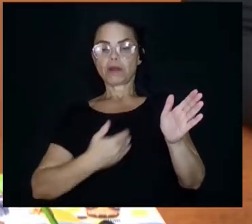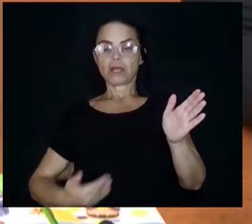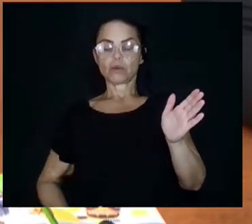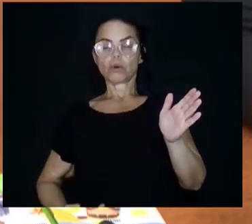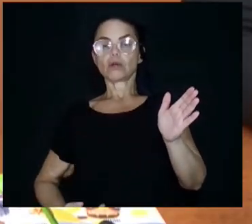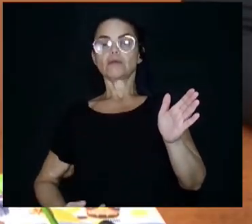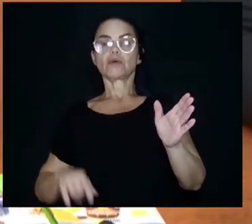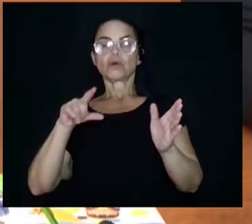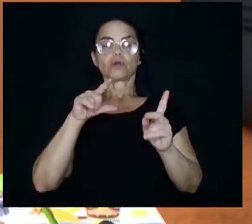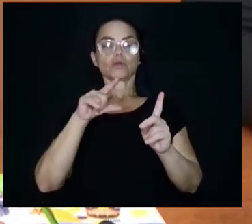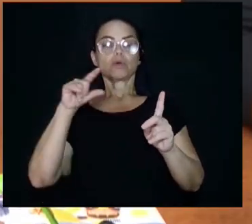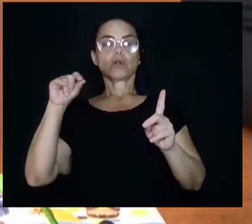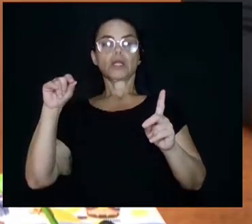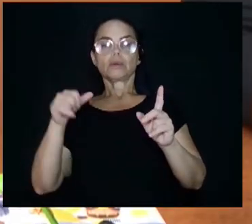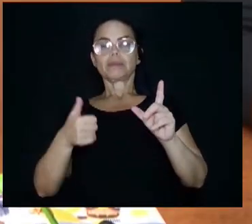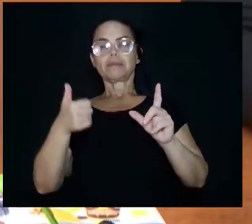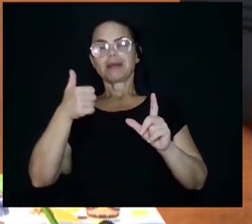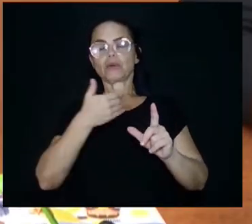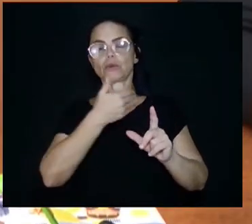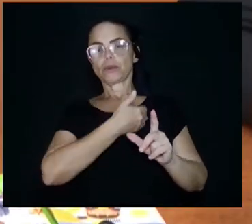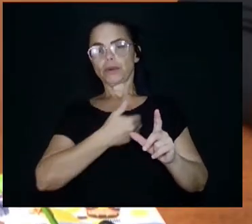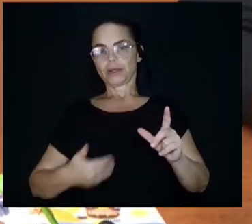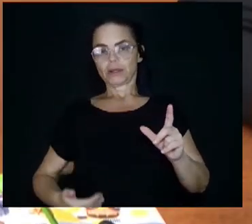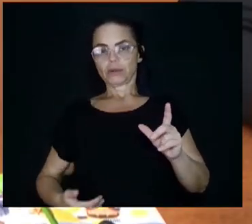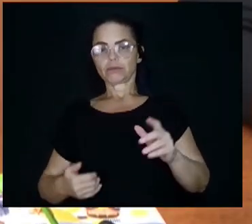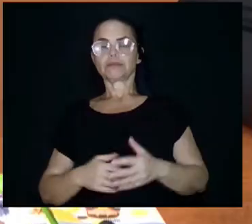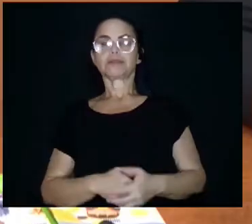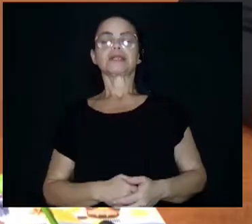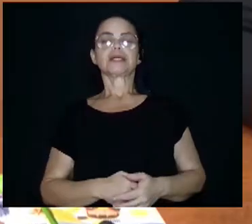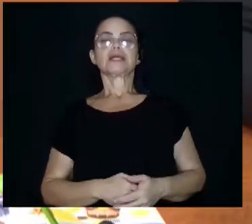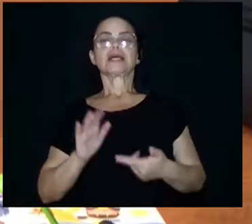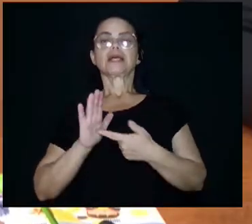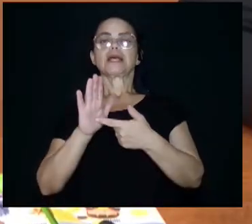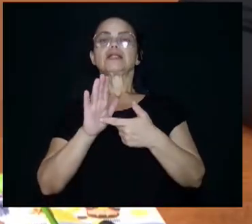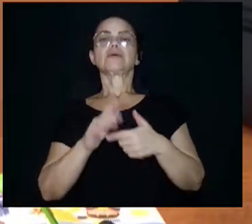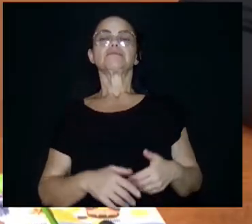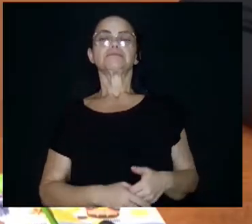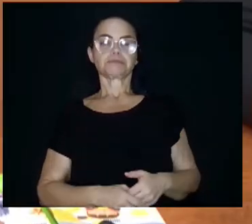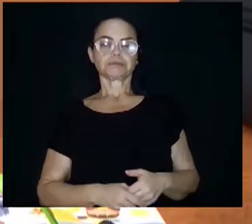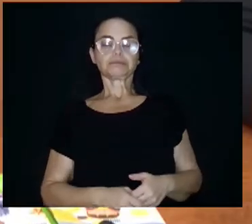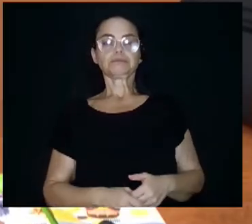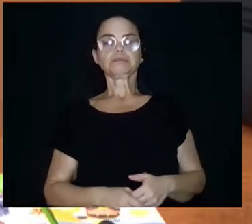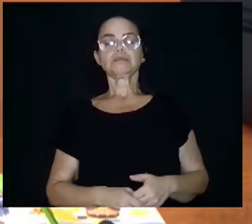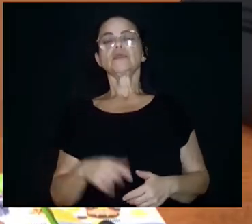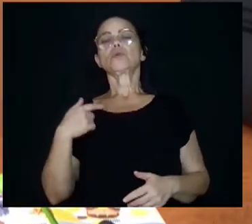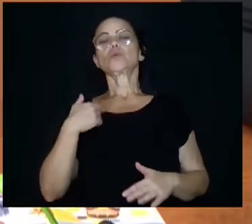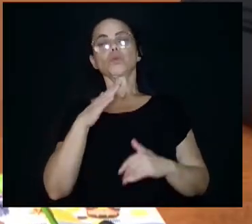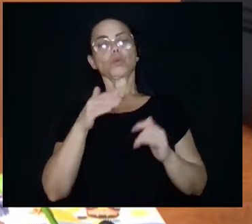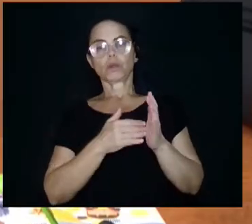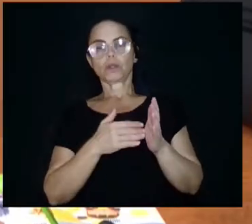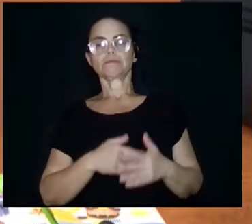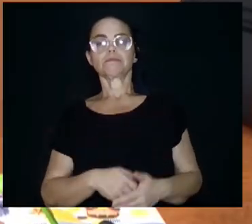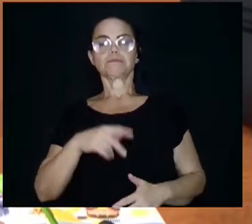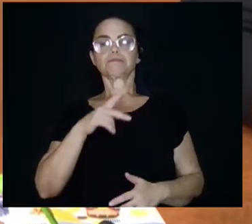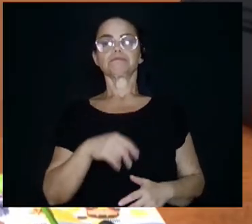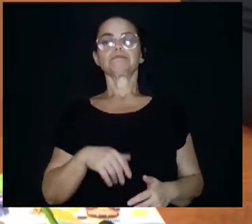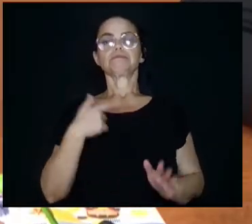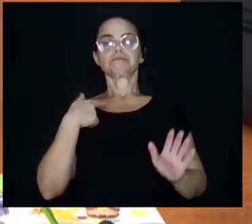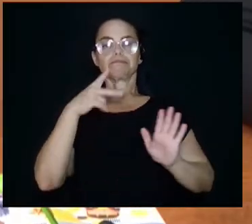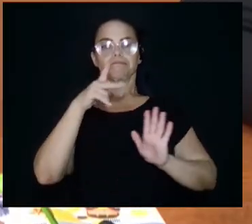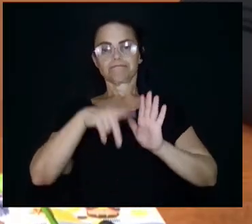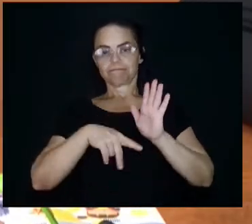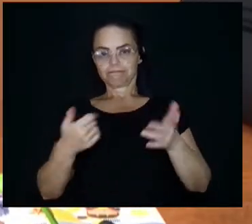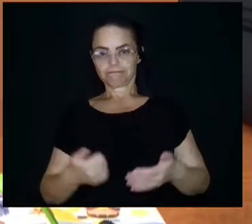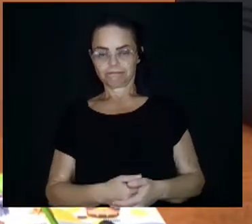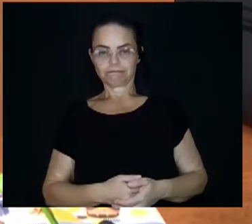A dotação, é muito genérica. Então, a gente ficou brigando bastante. Dessa vez, eles trouxeram um pouco mais detalhado o